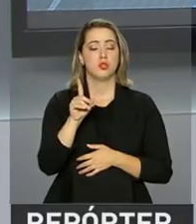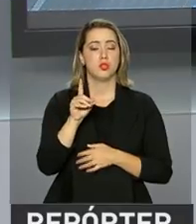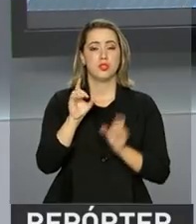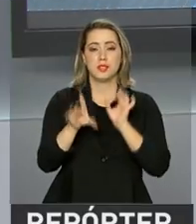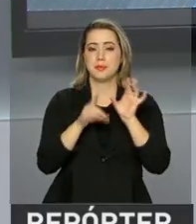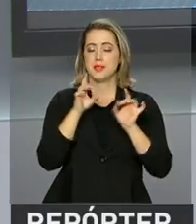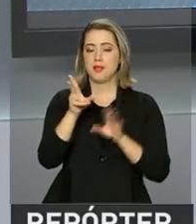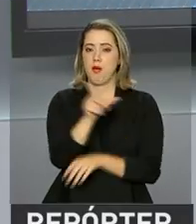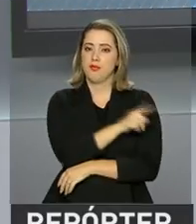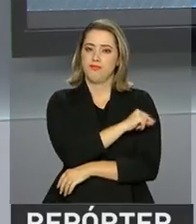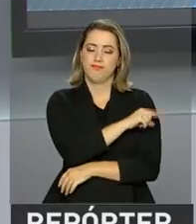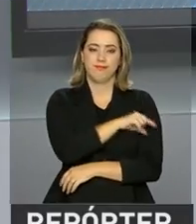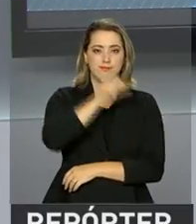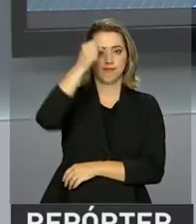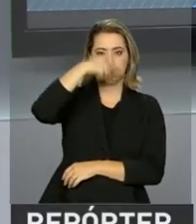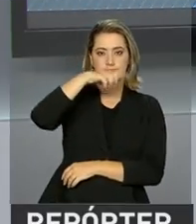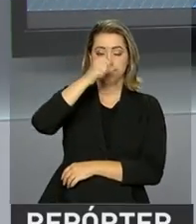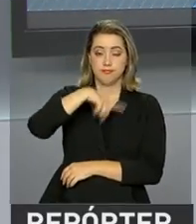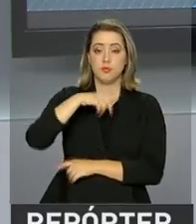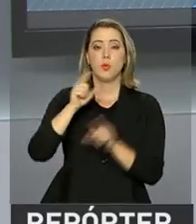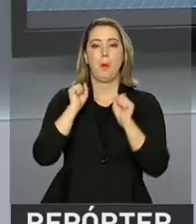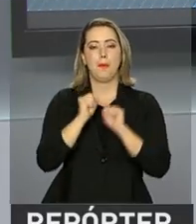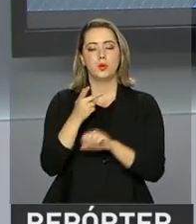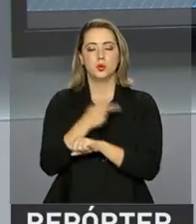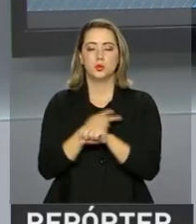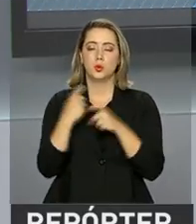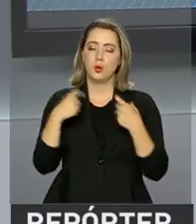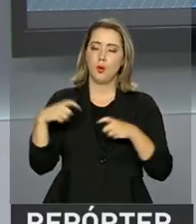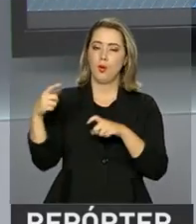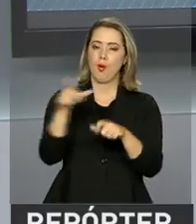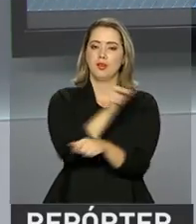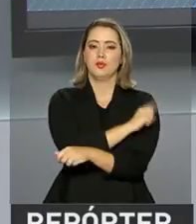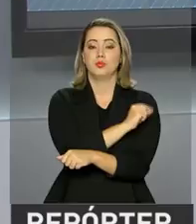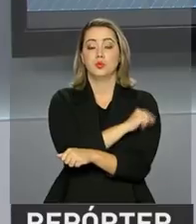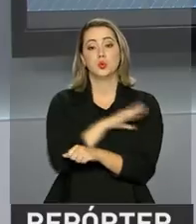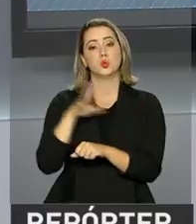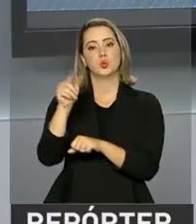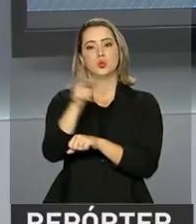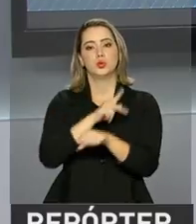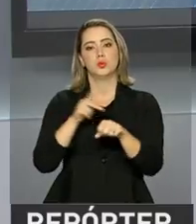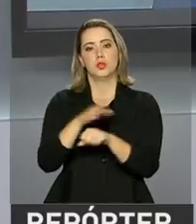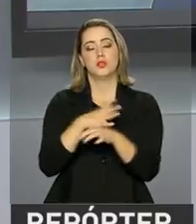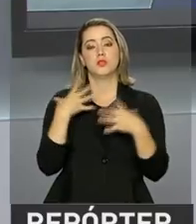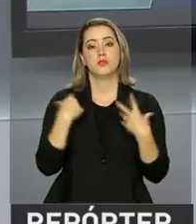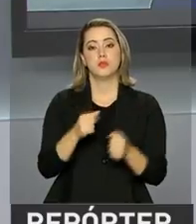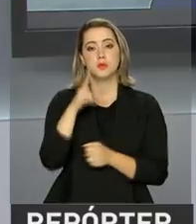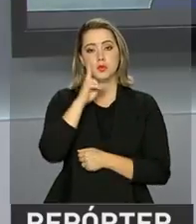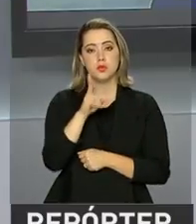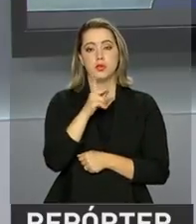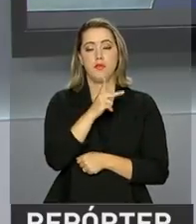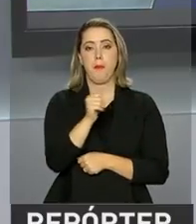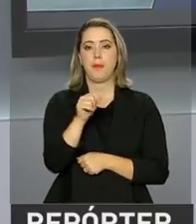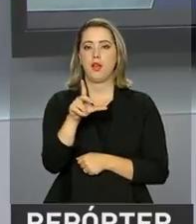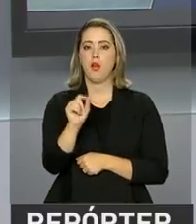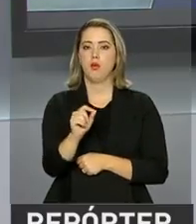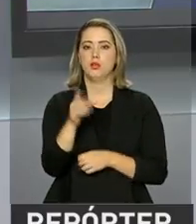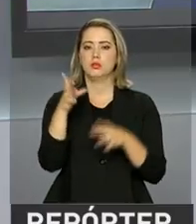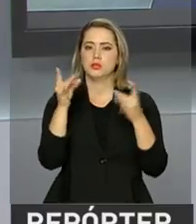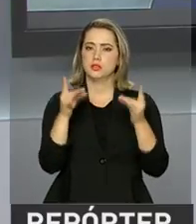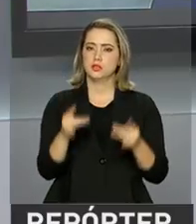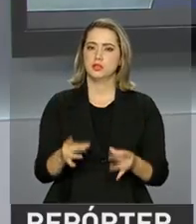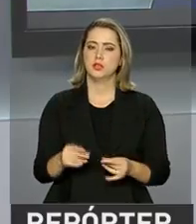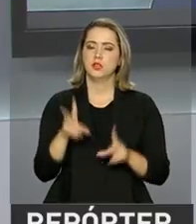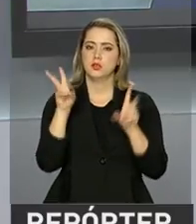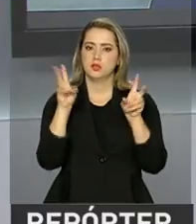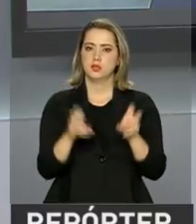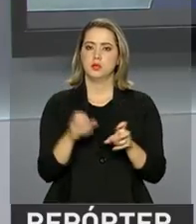pode procurar um dos postos de saúde em todo o país ao vivo repórter paulo la sálvia traz detalhes sobre este